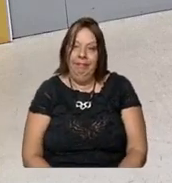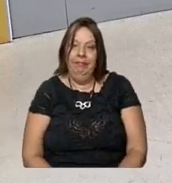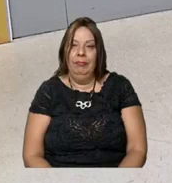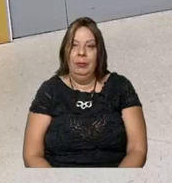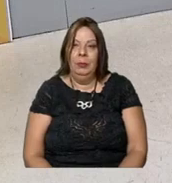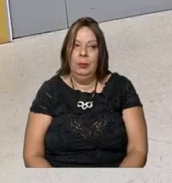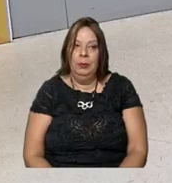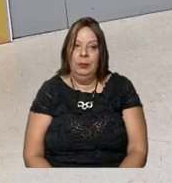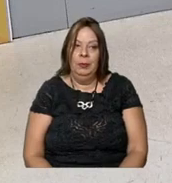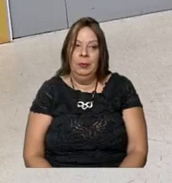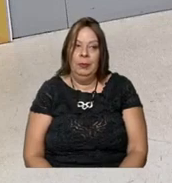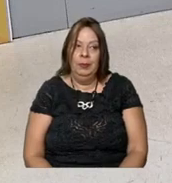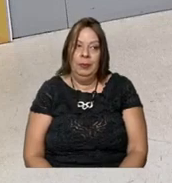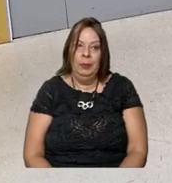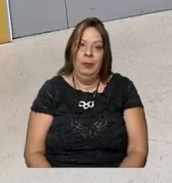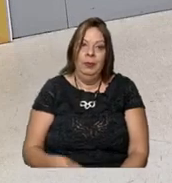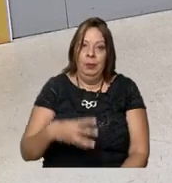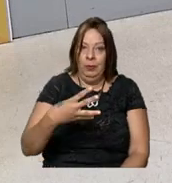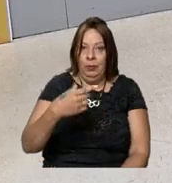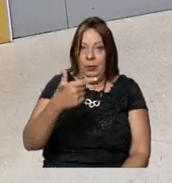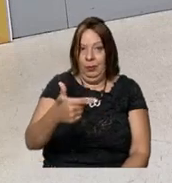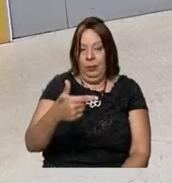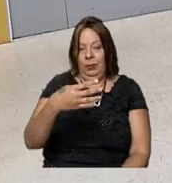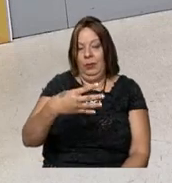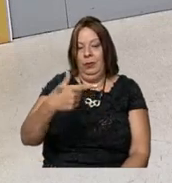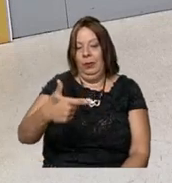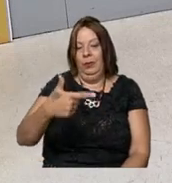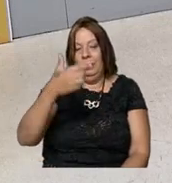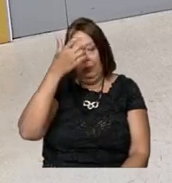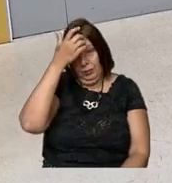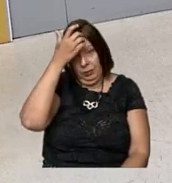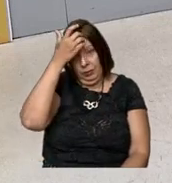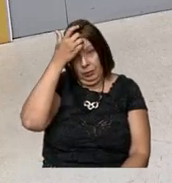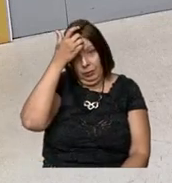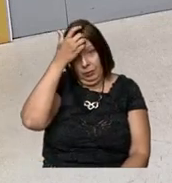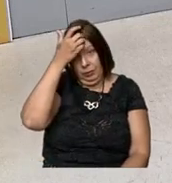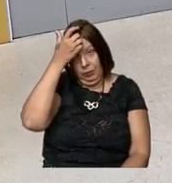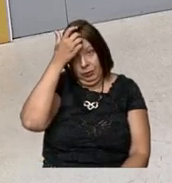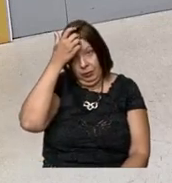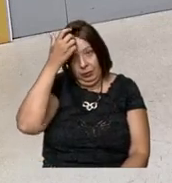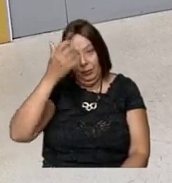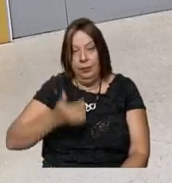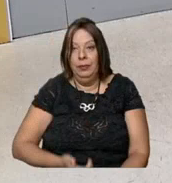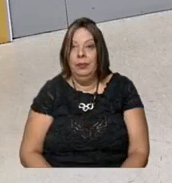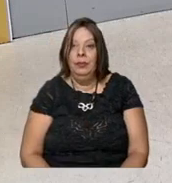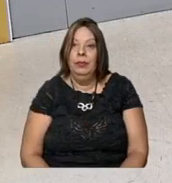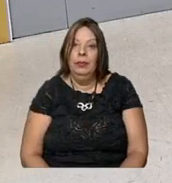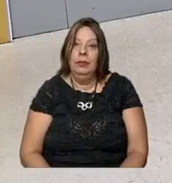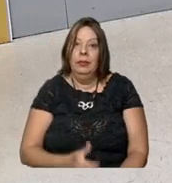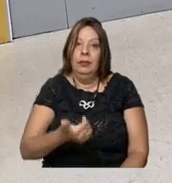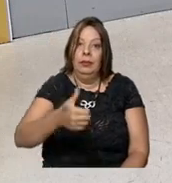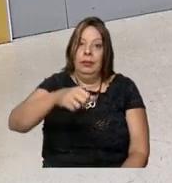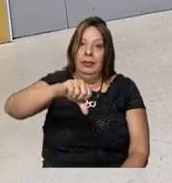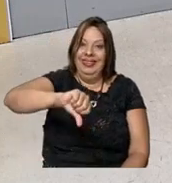começando com a bolinha de número 42. Marque aí, 42. 42 subiu, sobe também